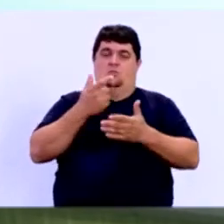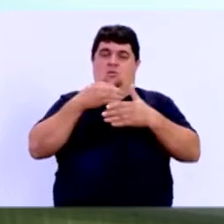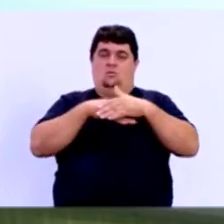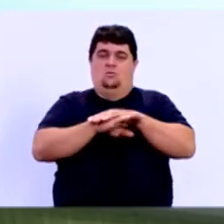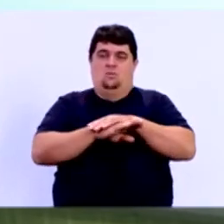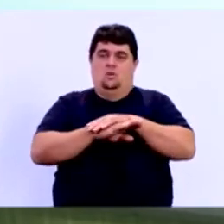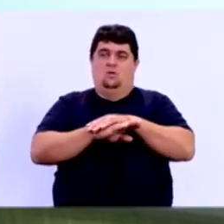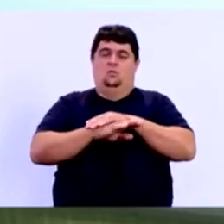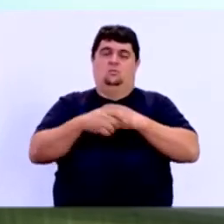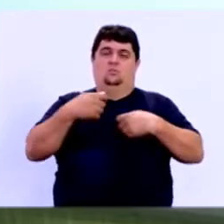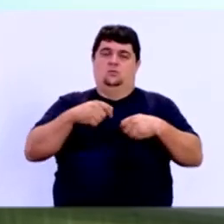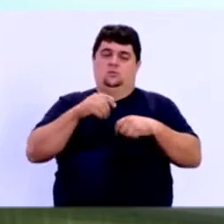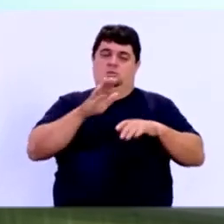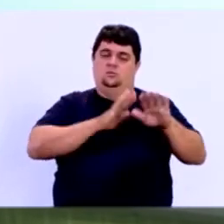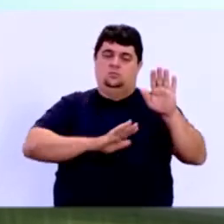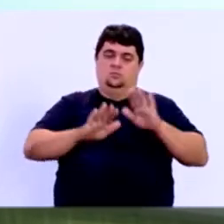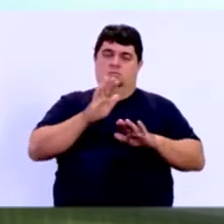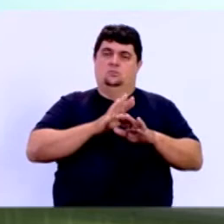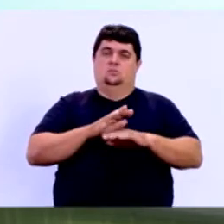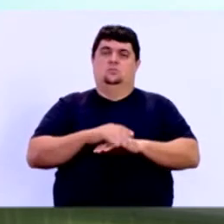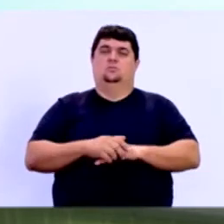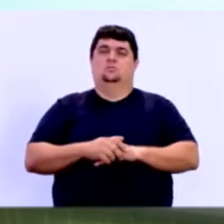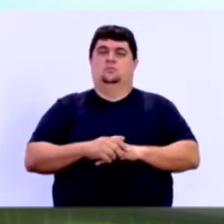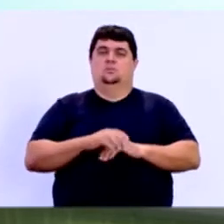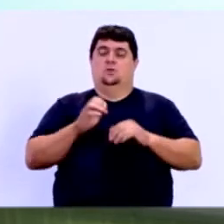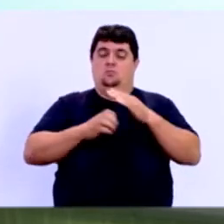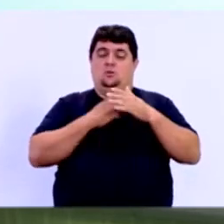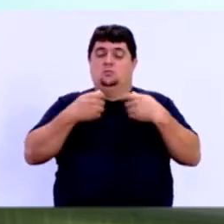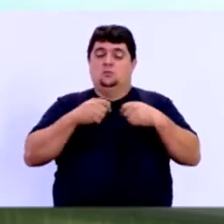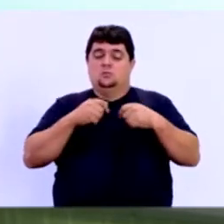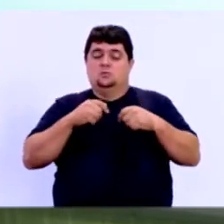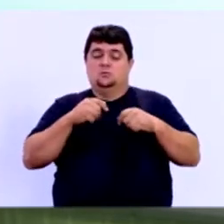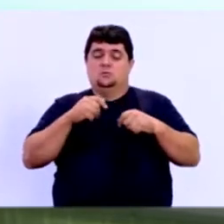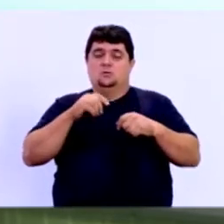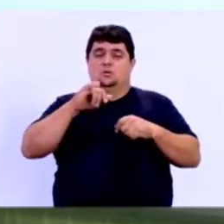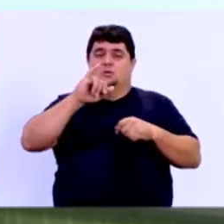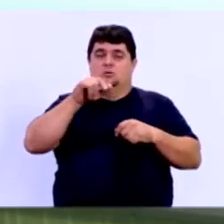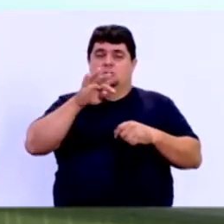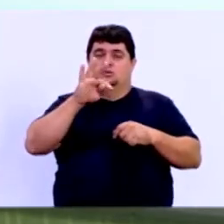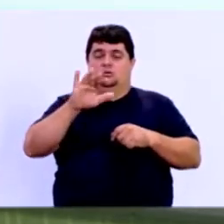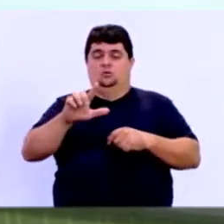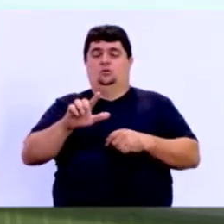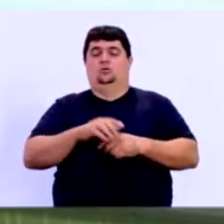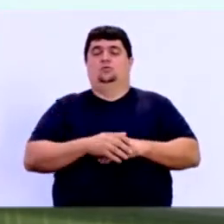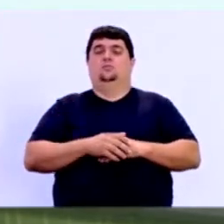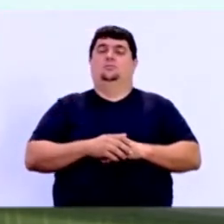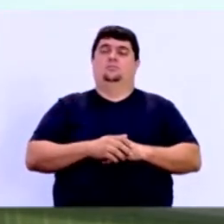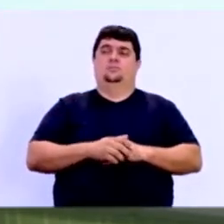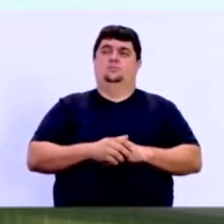ter cuidado. É por isso que as organizações estão trabalhando com o just-in-time, tá?